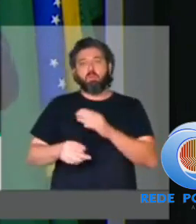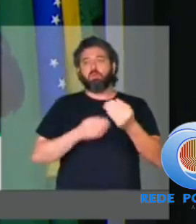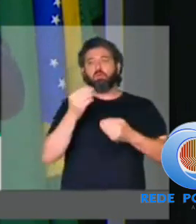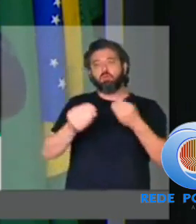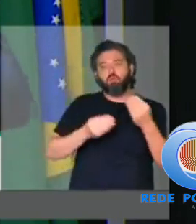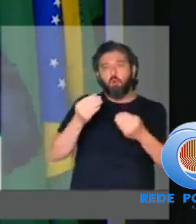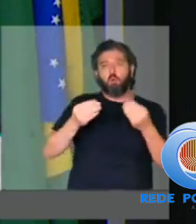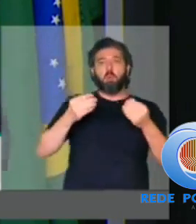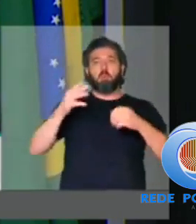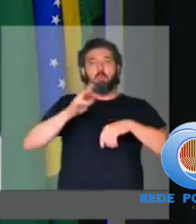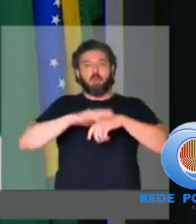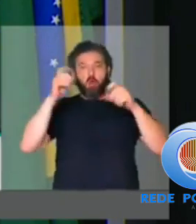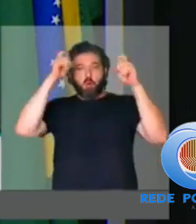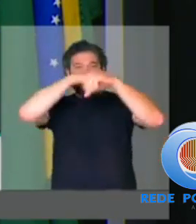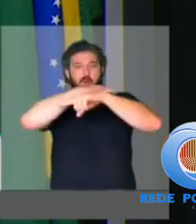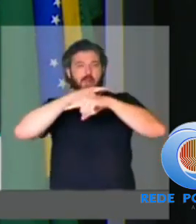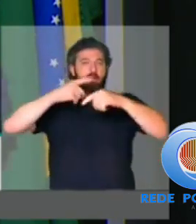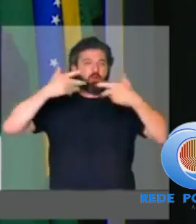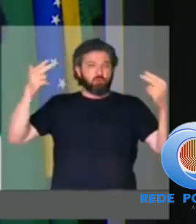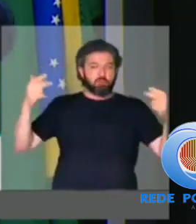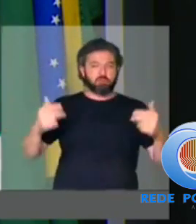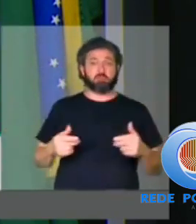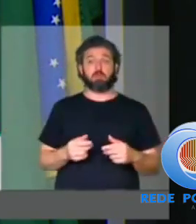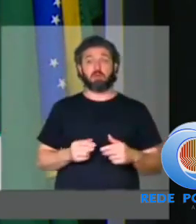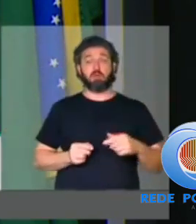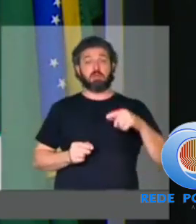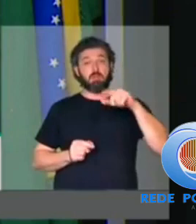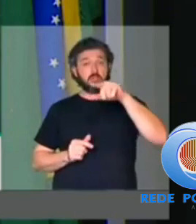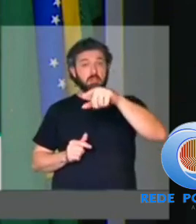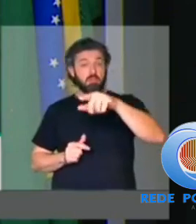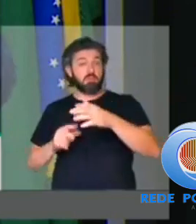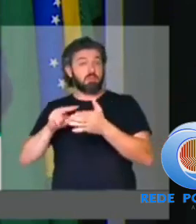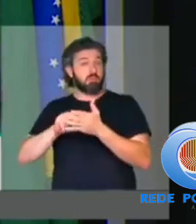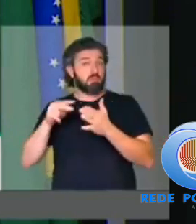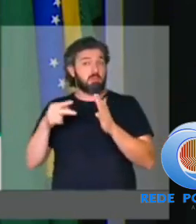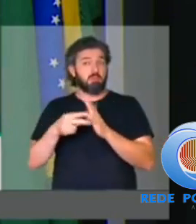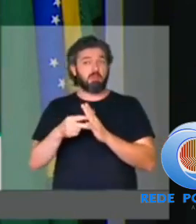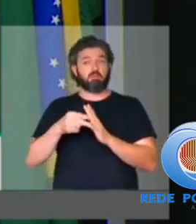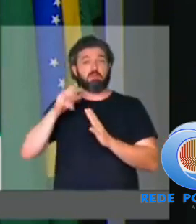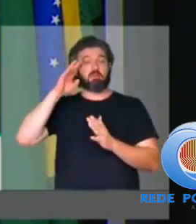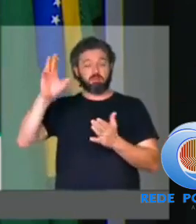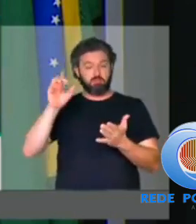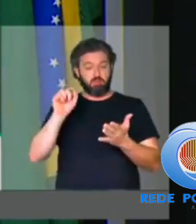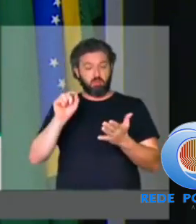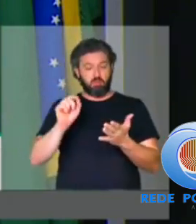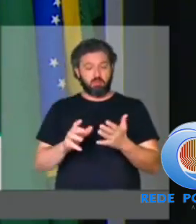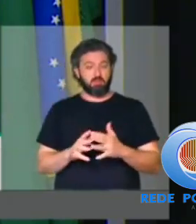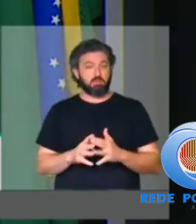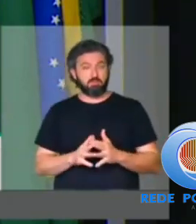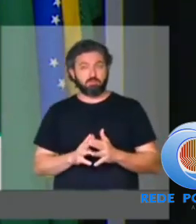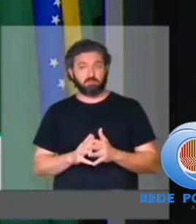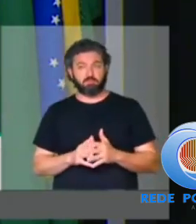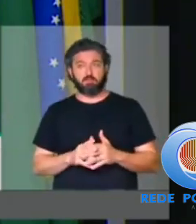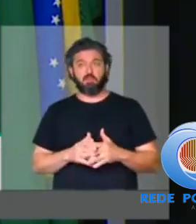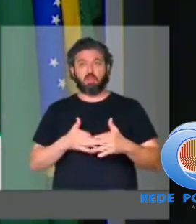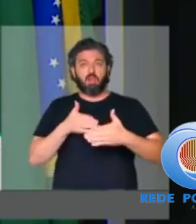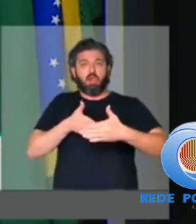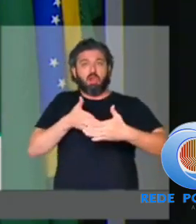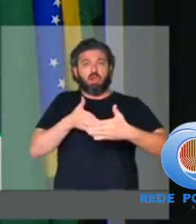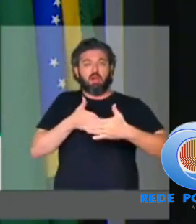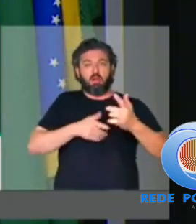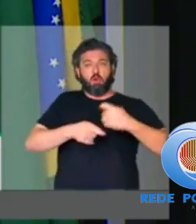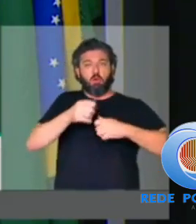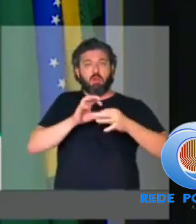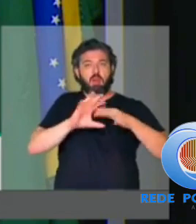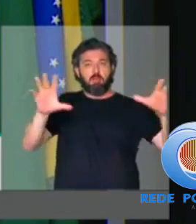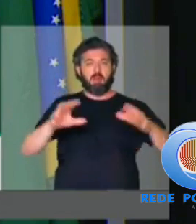a processos mais complexos. Isso significa, sobretudo, o destravamento da